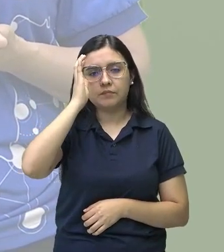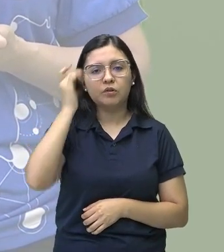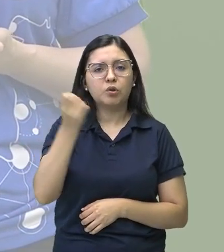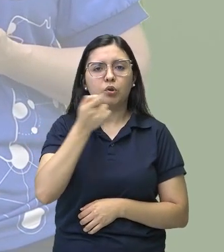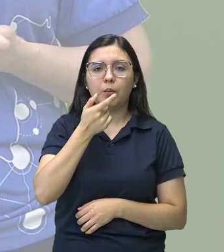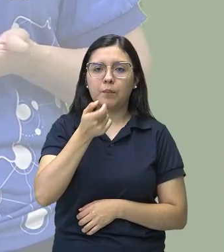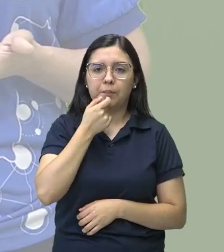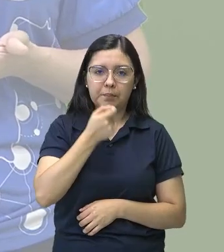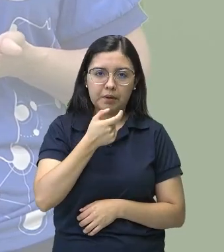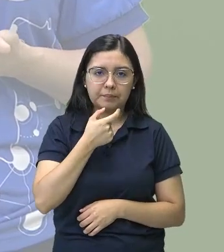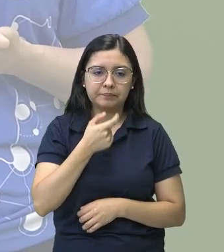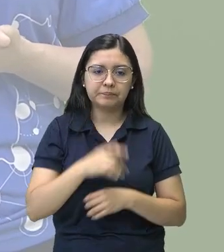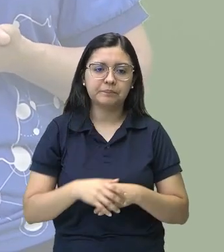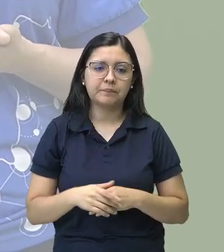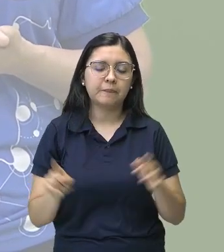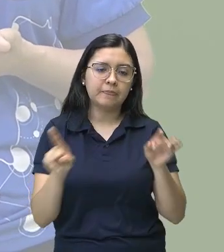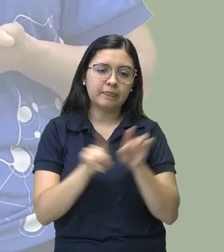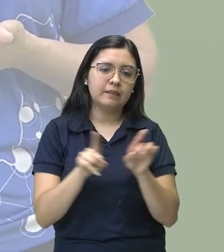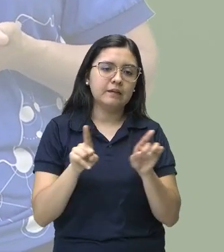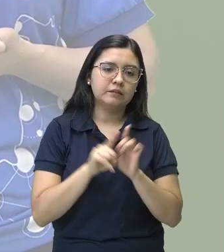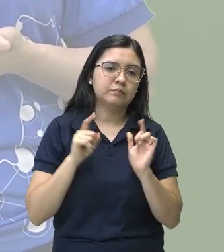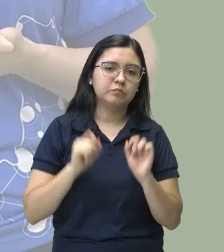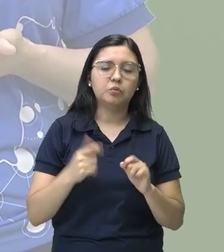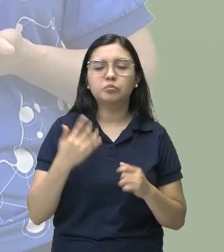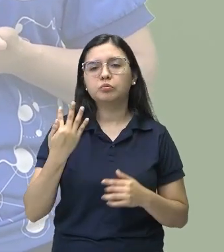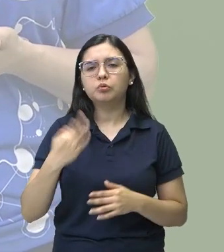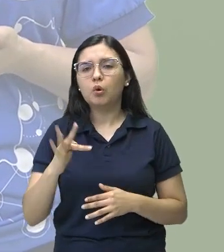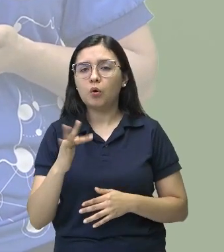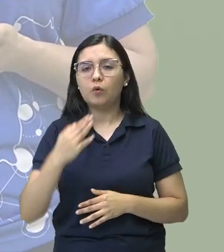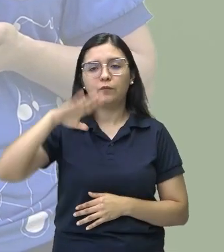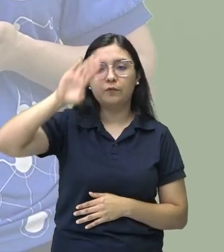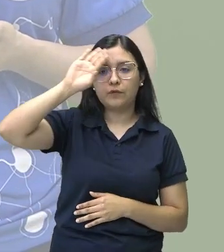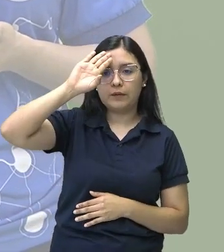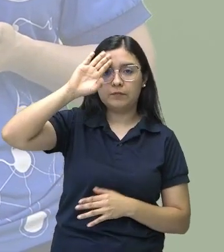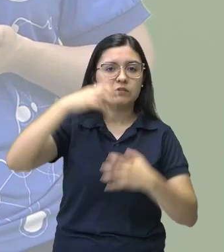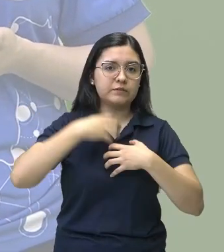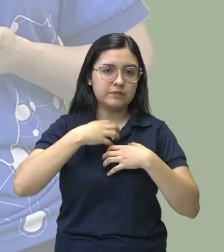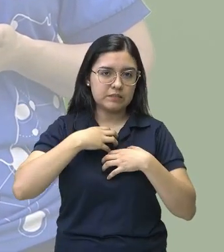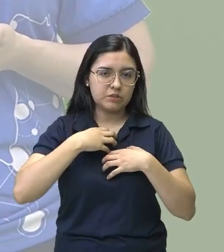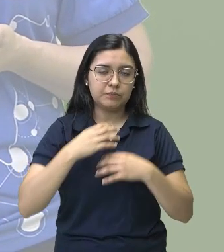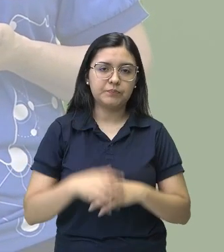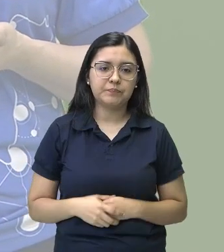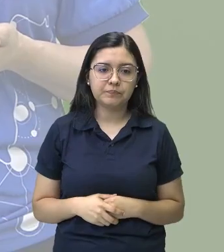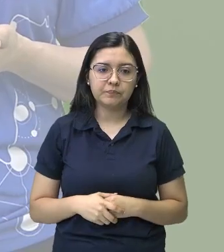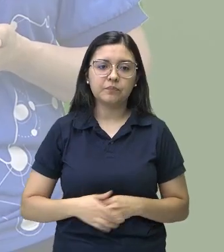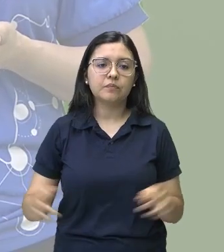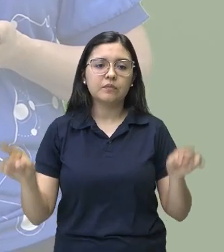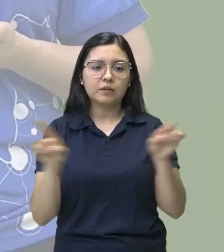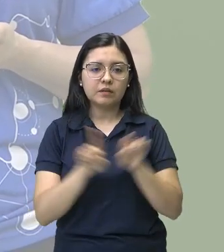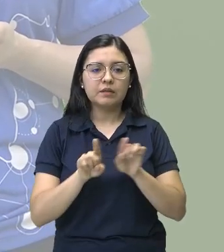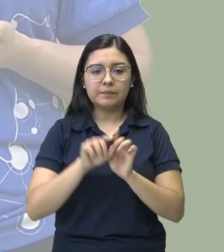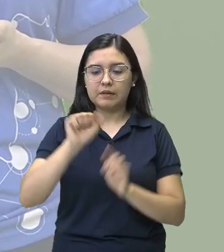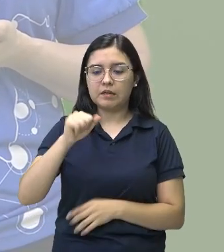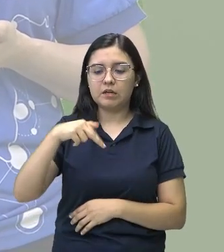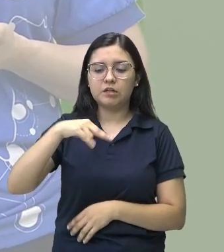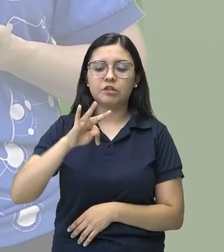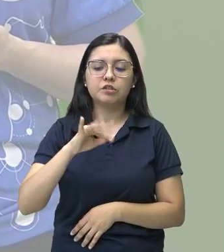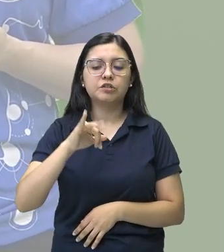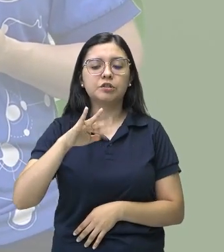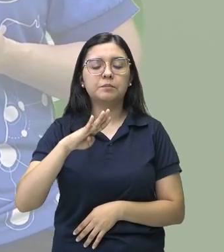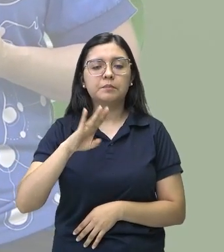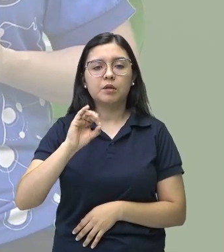por qualquer dor ou febre que venha surgir no seu corpo. Também os antibióticos,